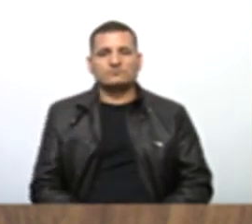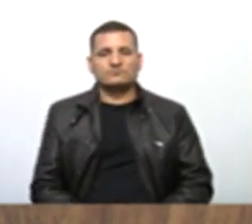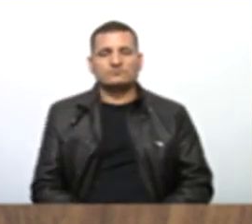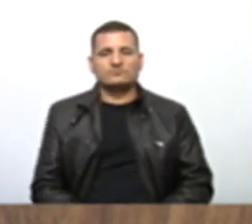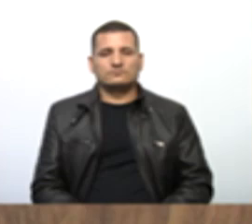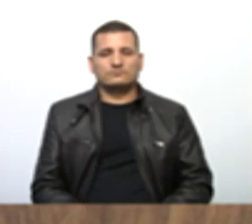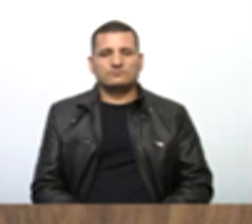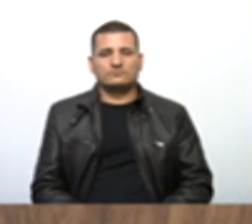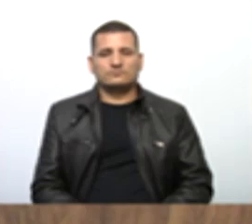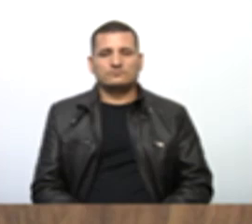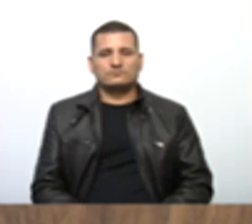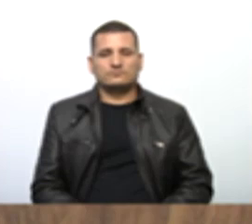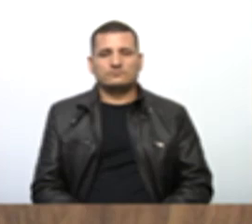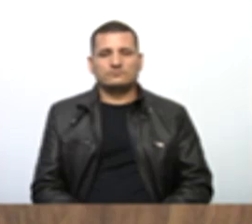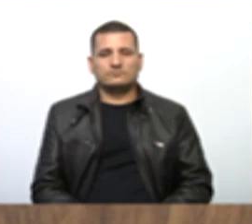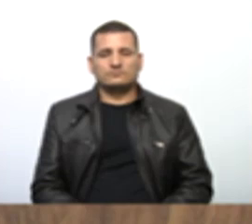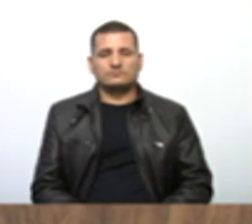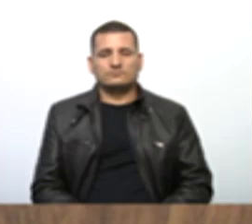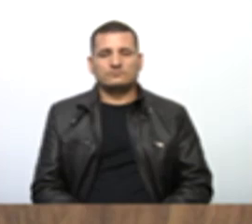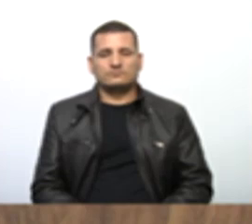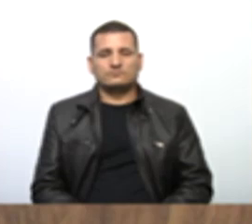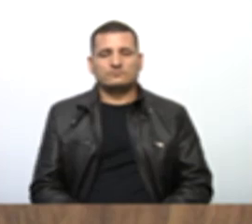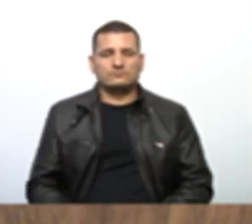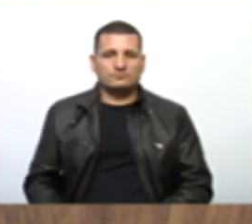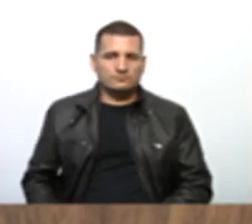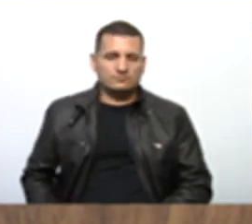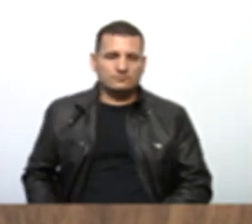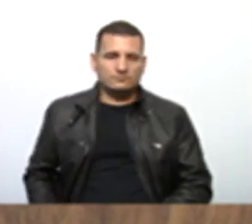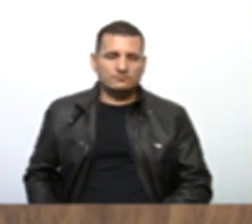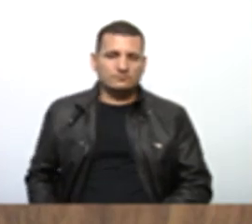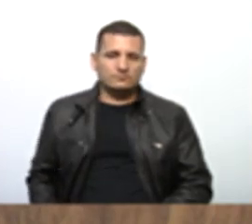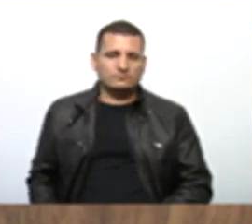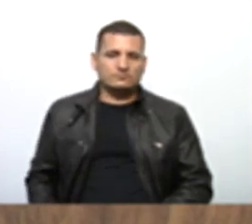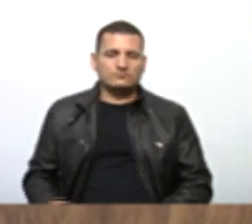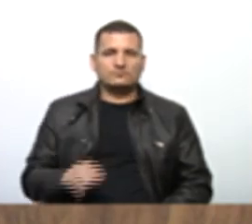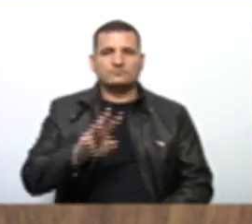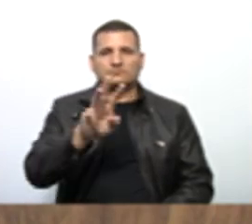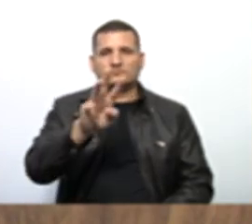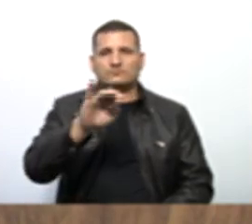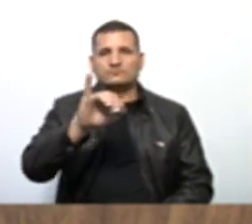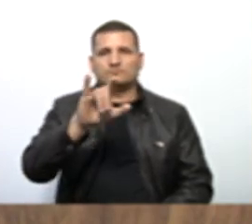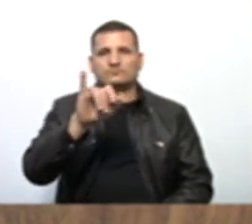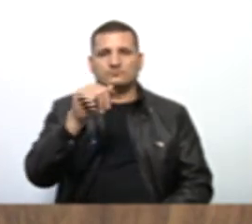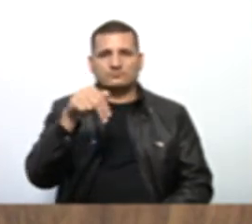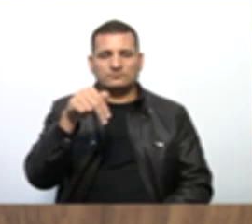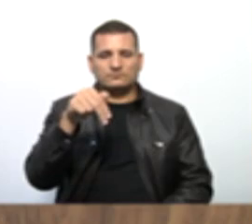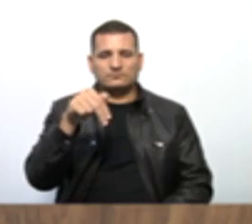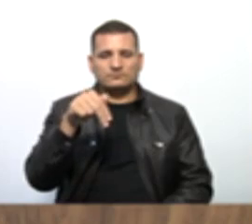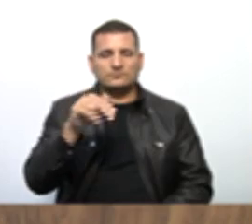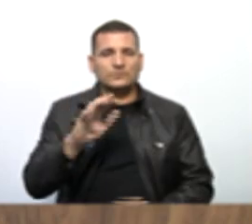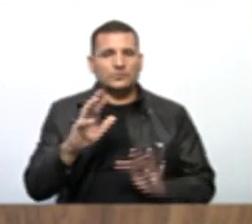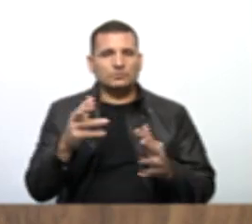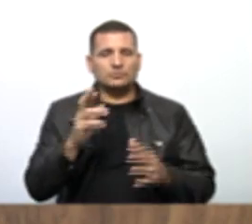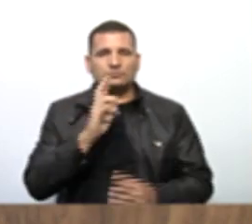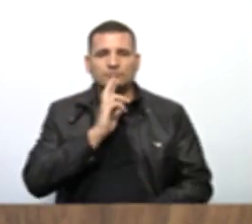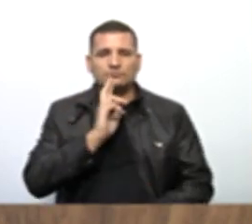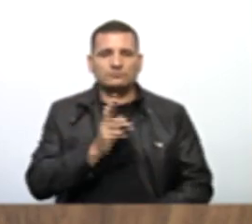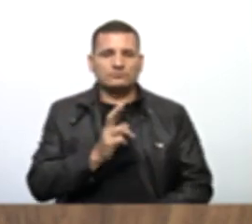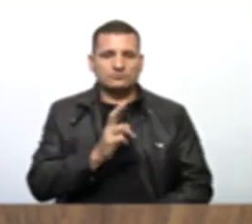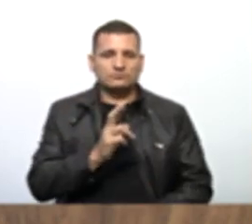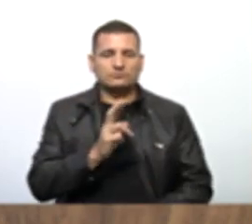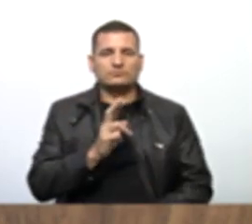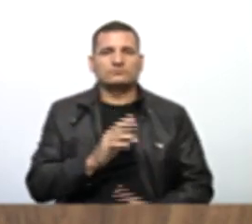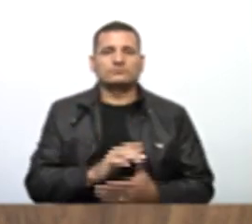questão 3 letra b o id todo mundo agora concorda pessoa que é moda modo e no